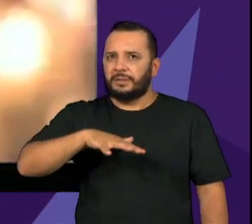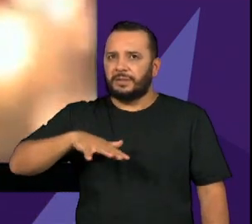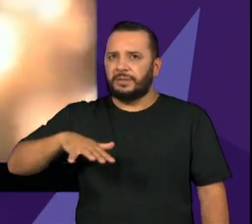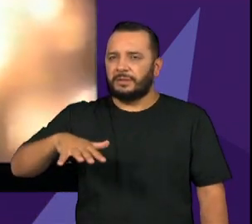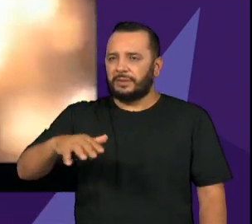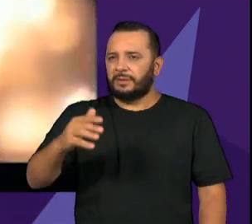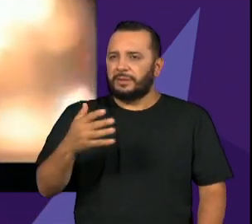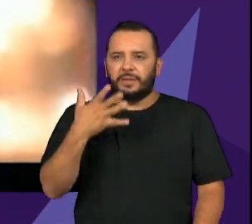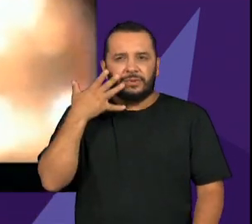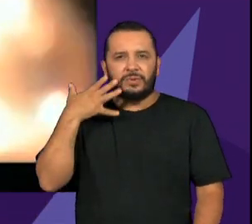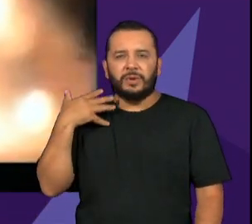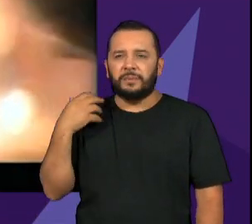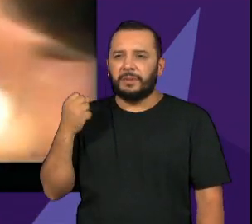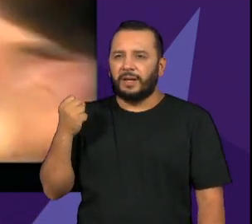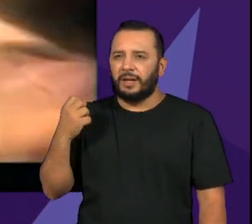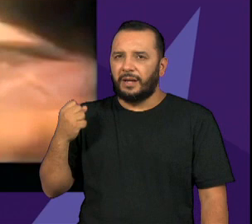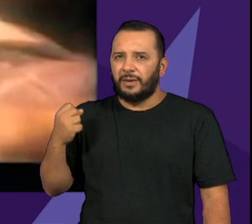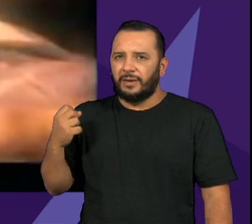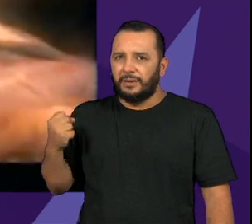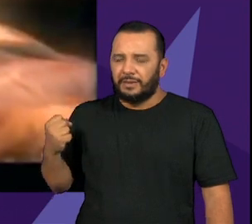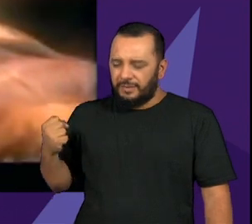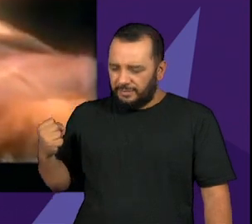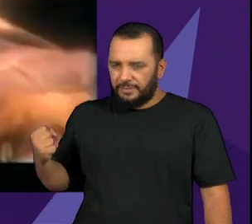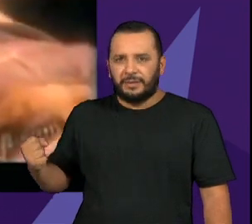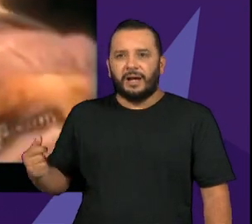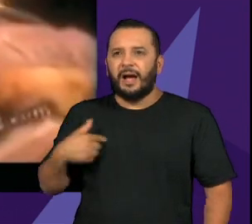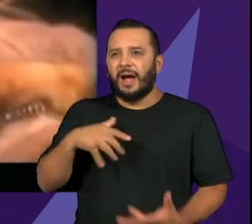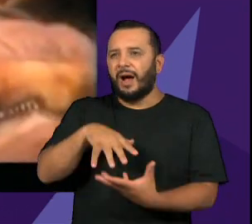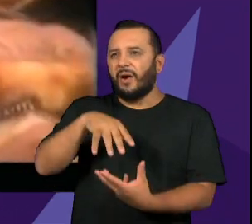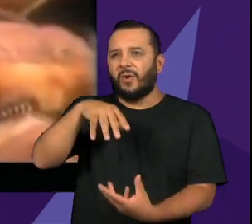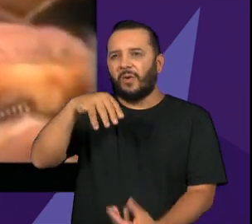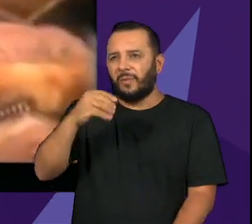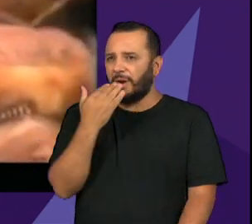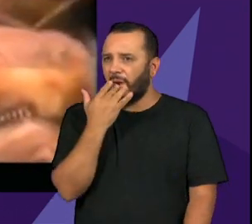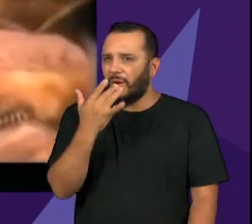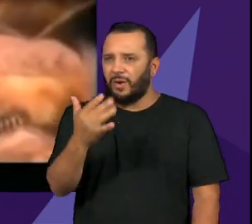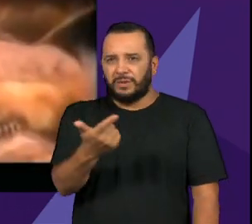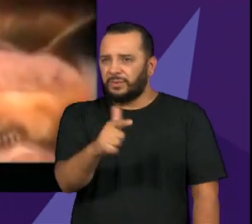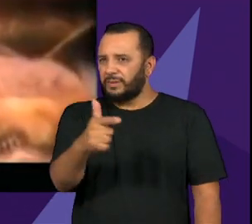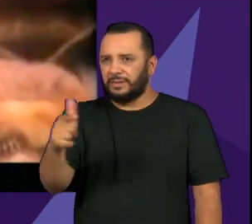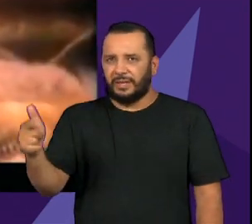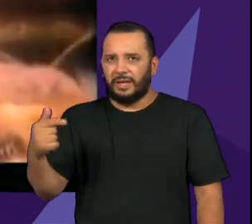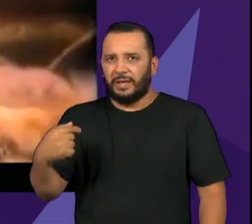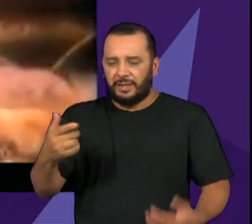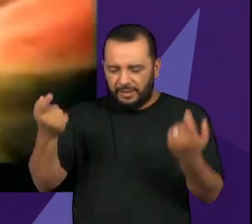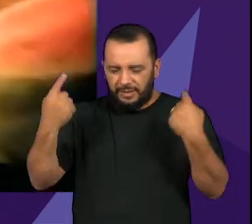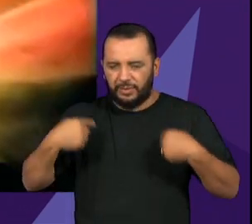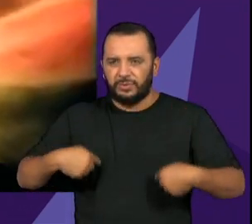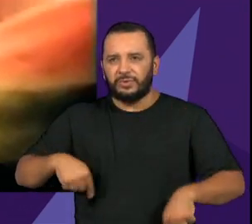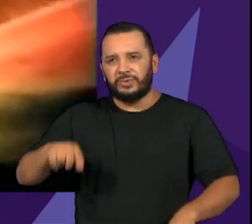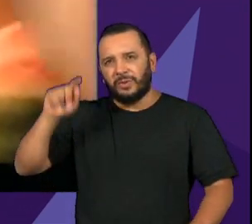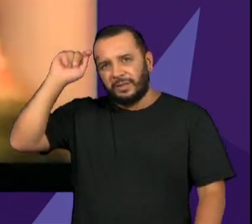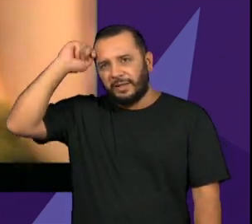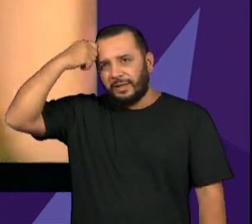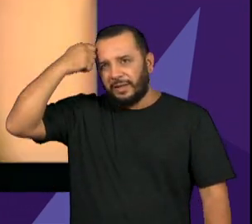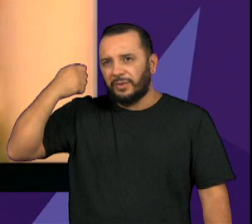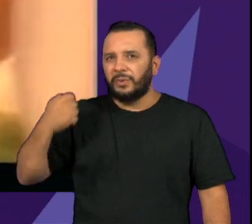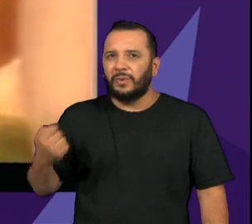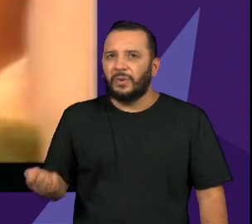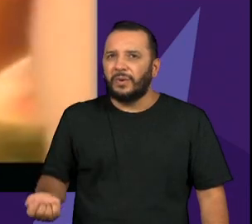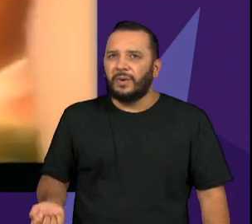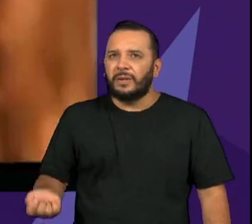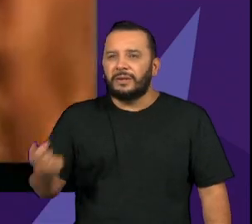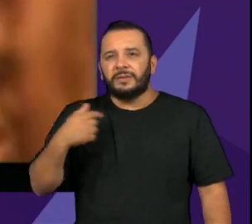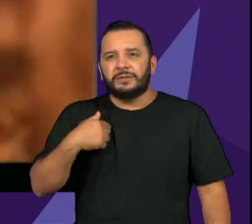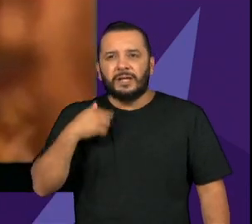sou branco. Alma não tem cor, porque eu sou negro.